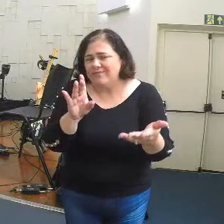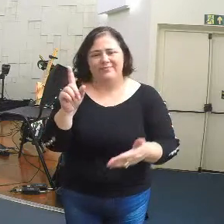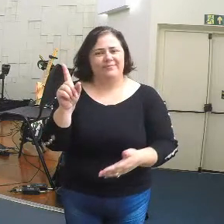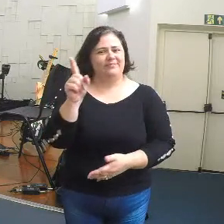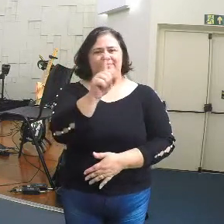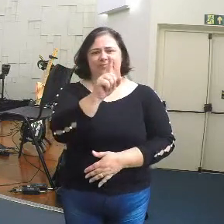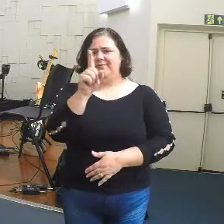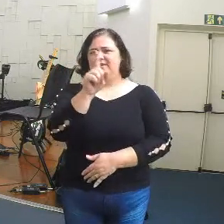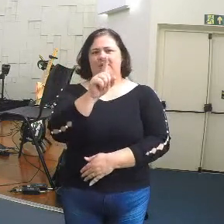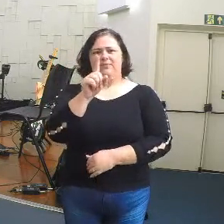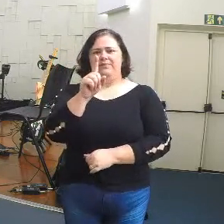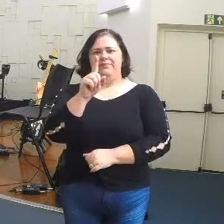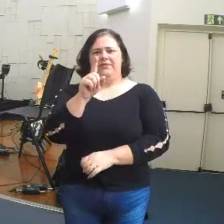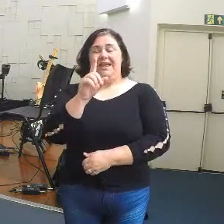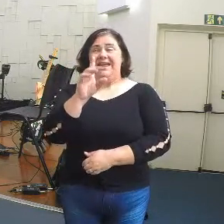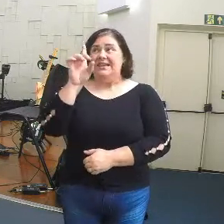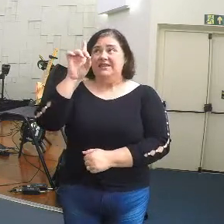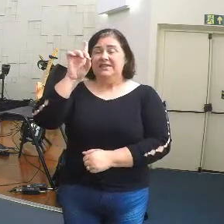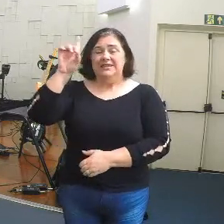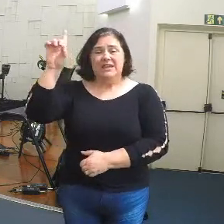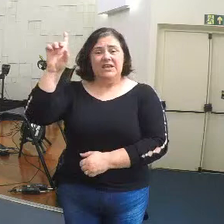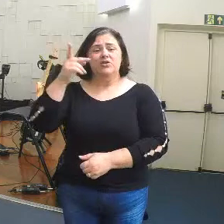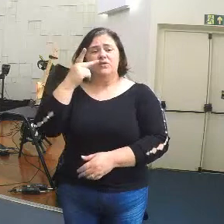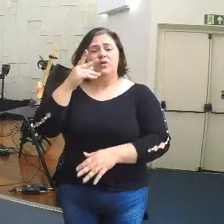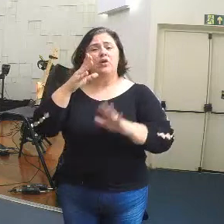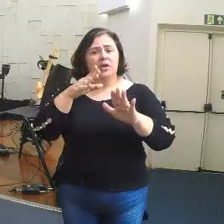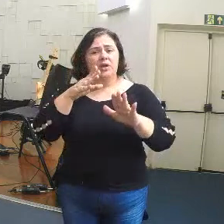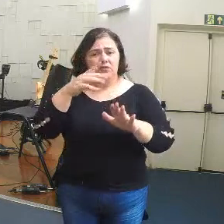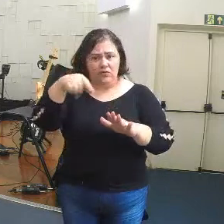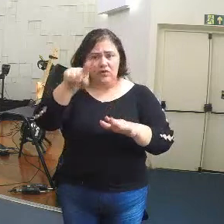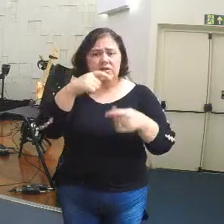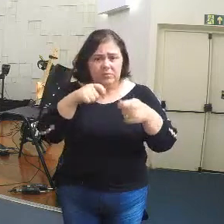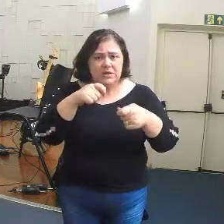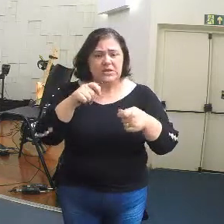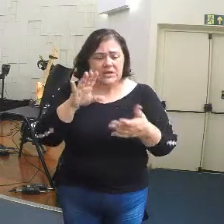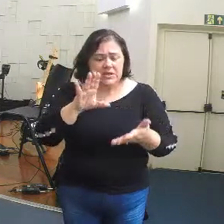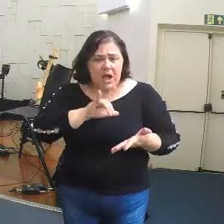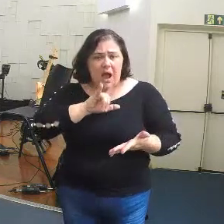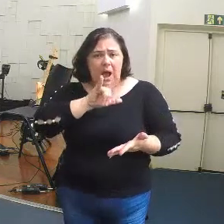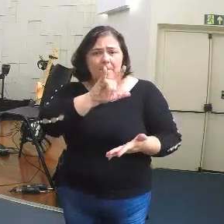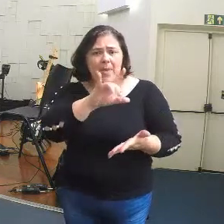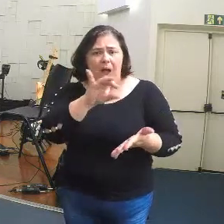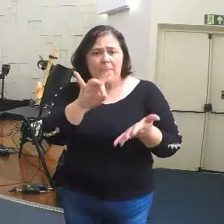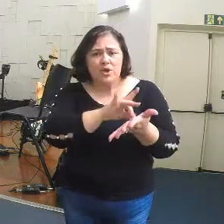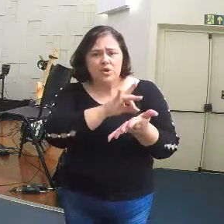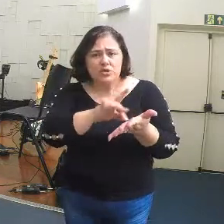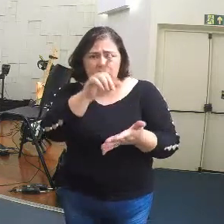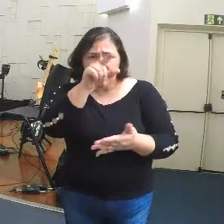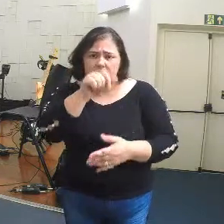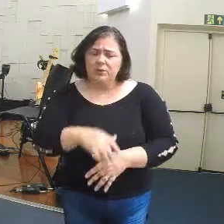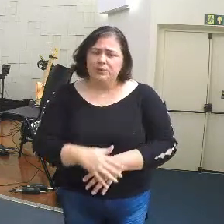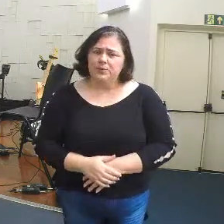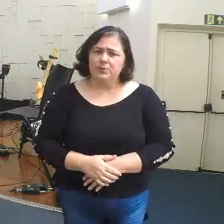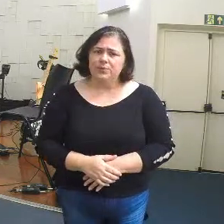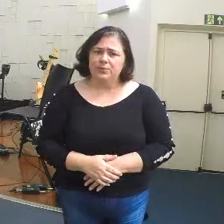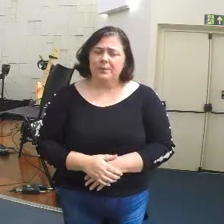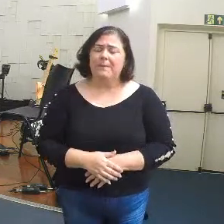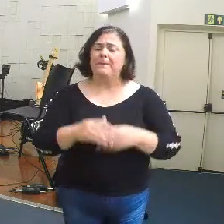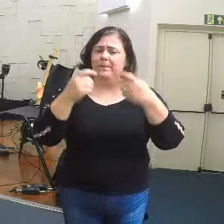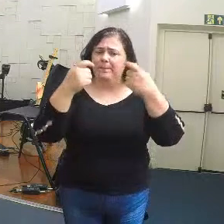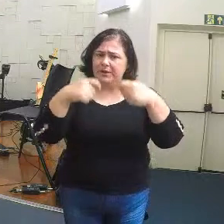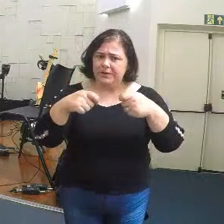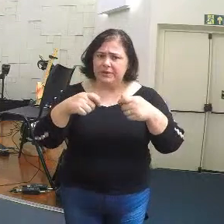ame o seu inimigo. Ore, é o que diz a palavra, por aquele que lhe persegue. Então, eu não devo esperar que